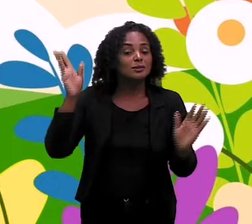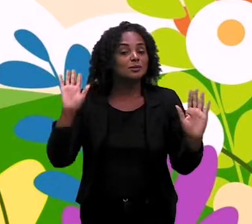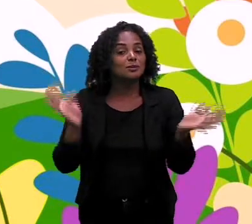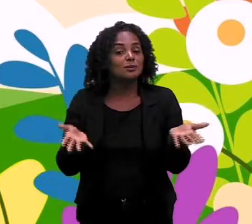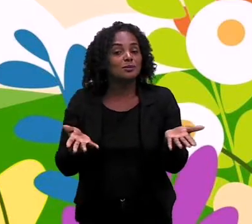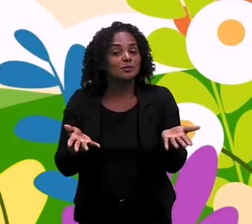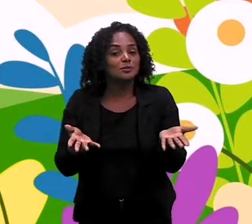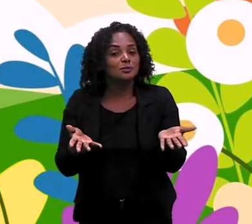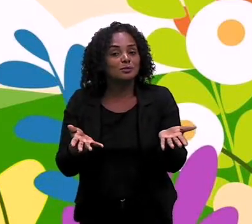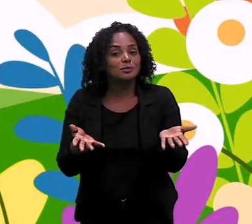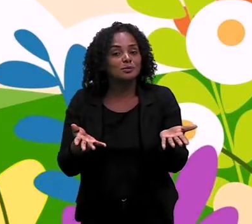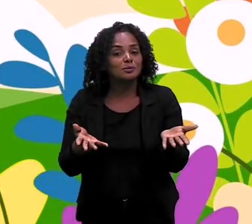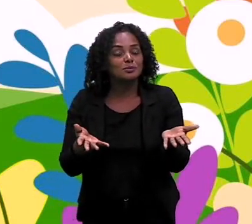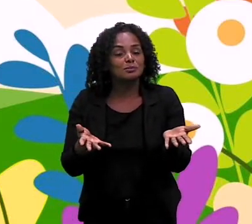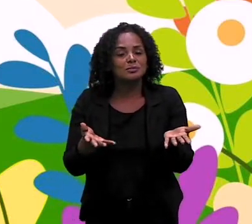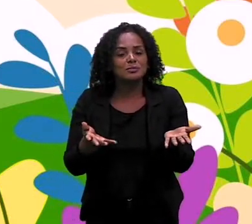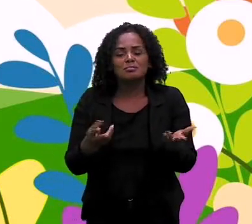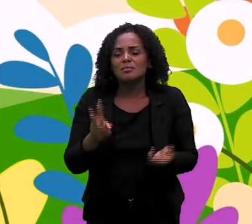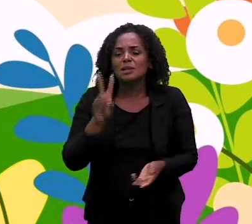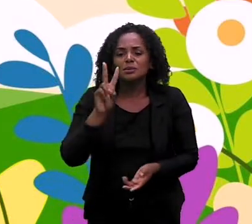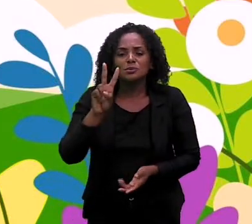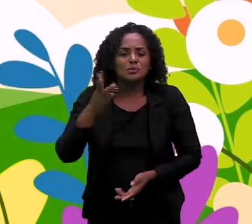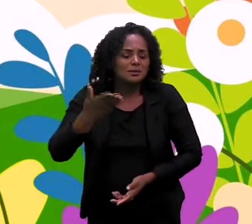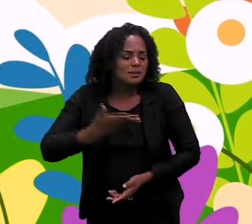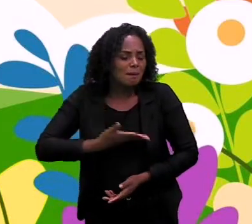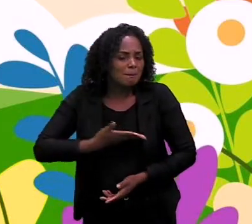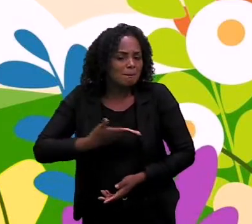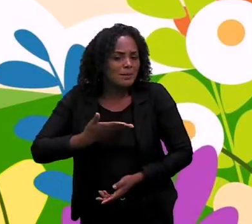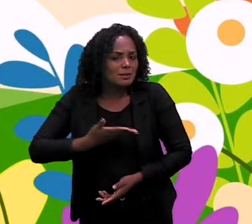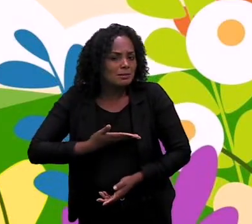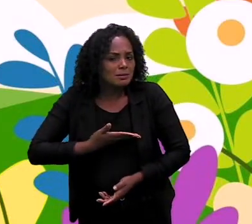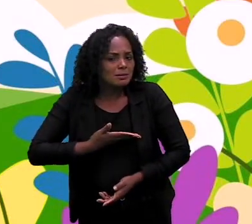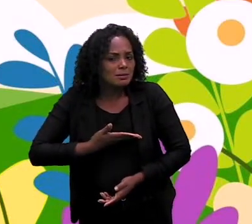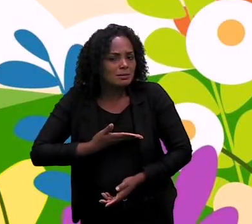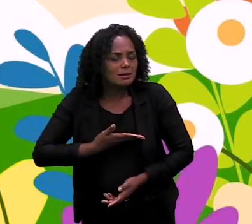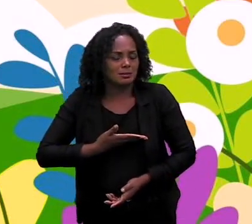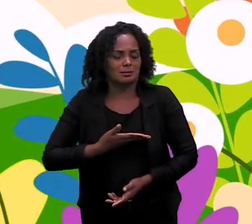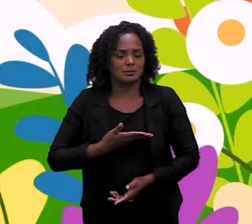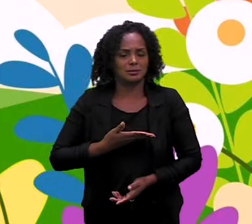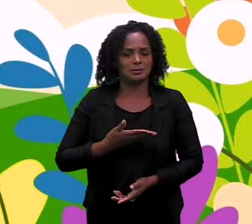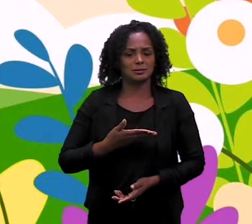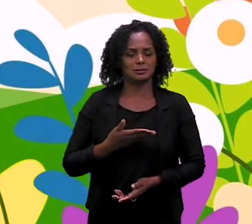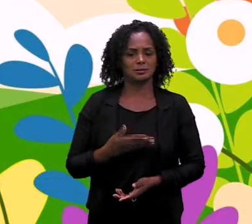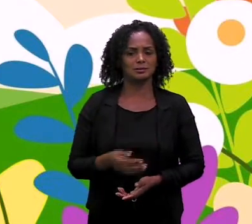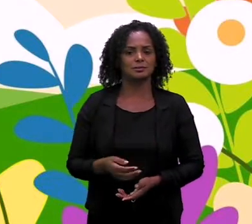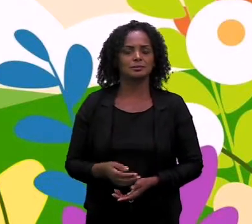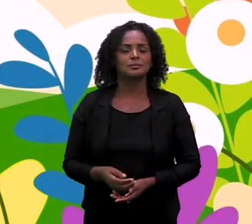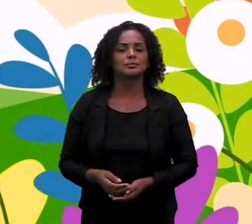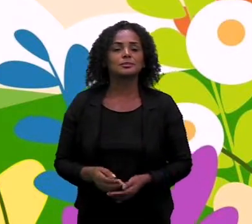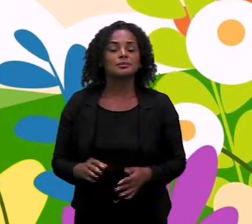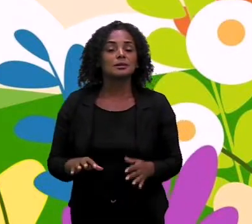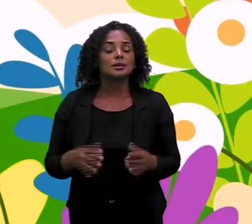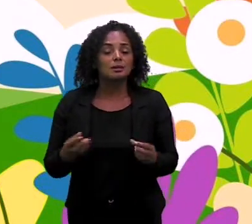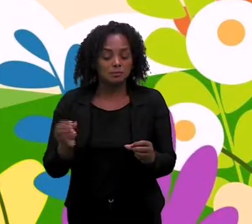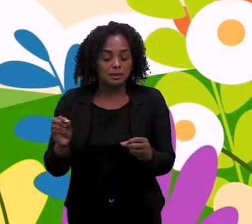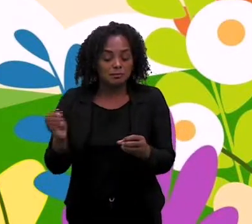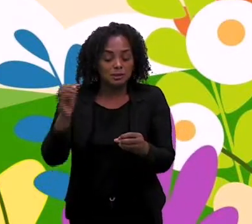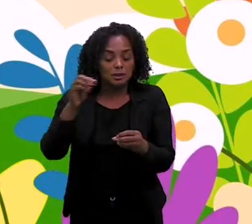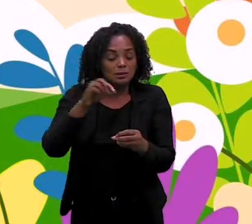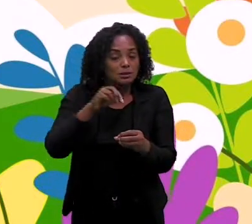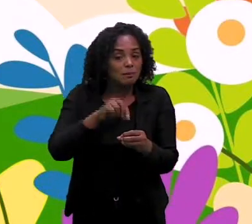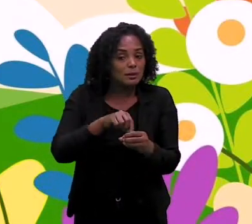é sobre duas amiguinhas. É uma adaptação da história da Sementinha, de